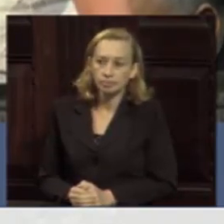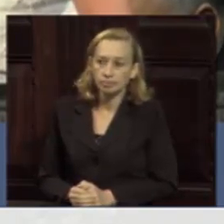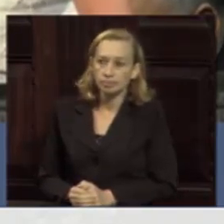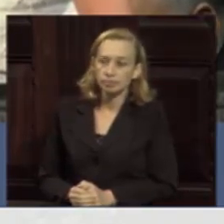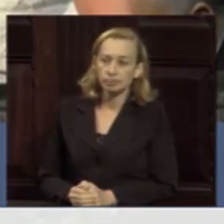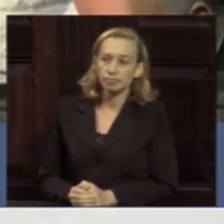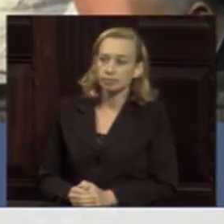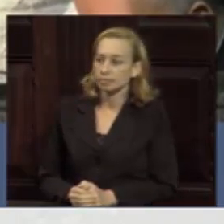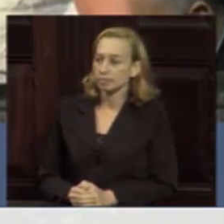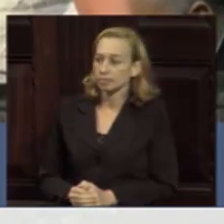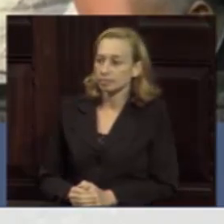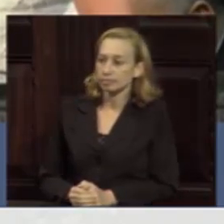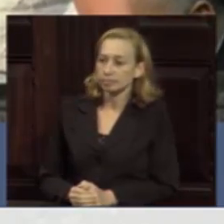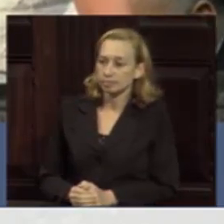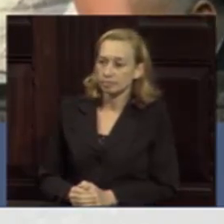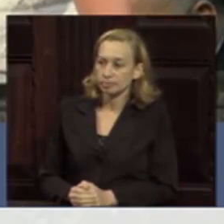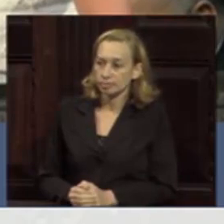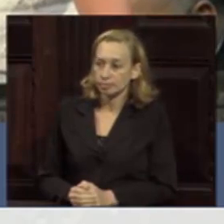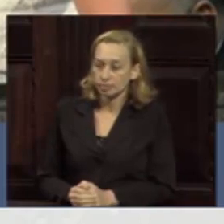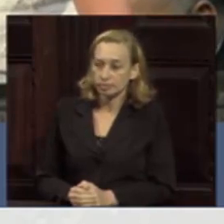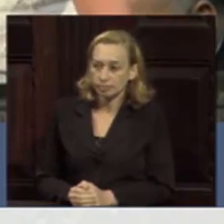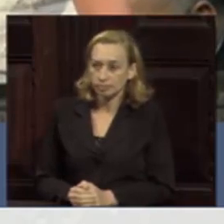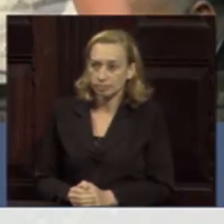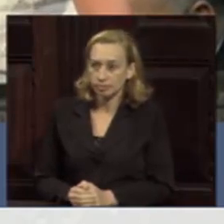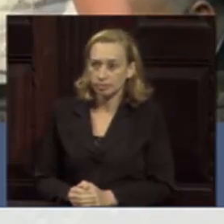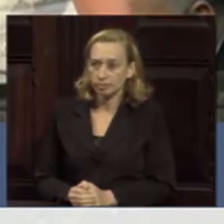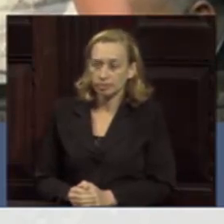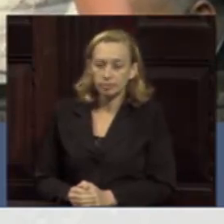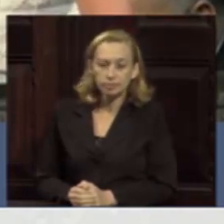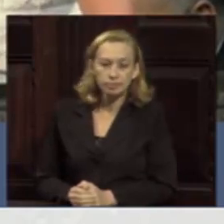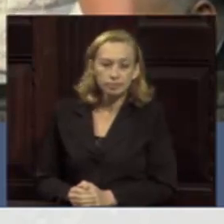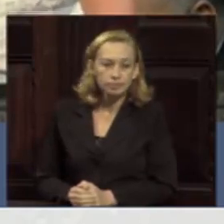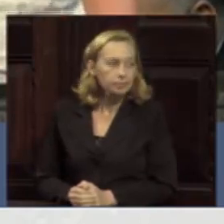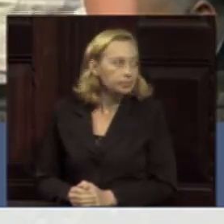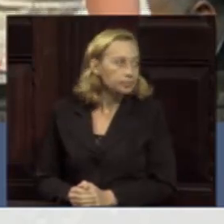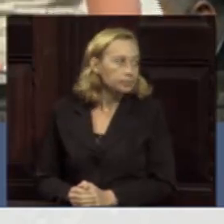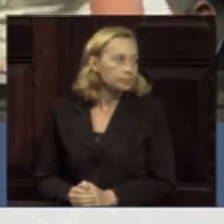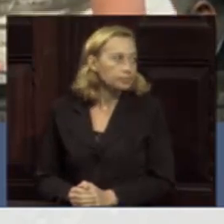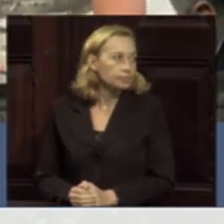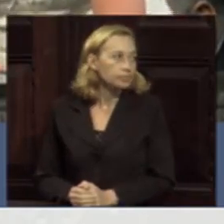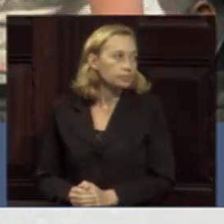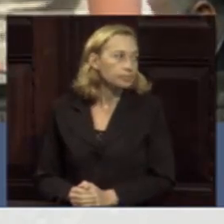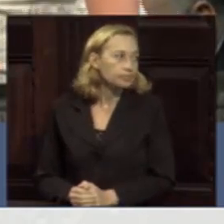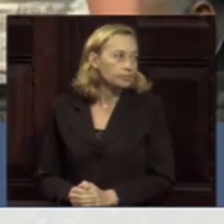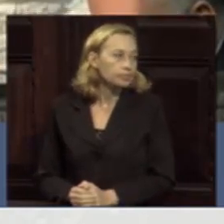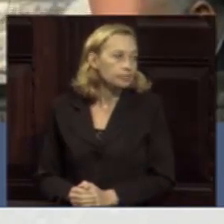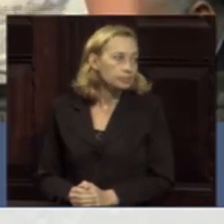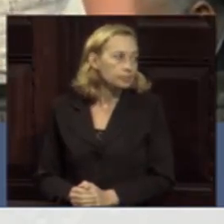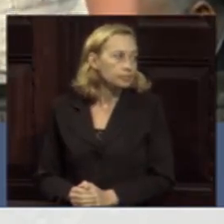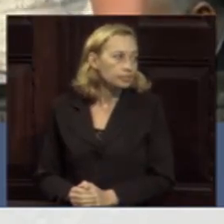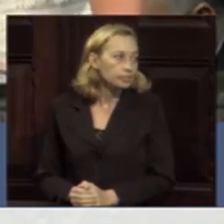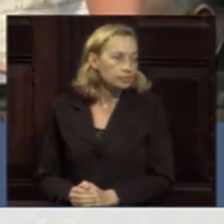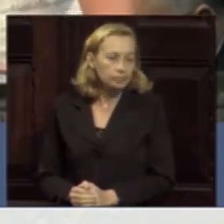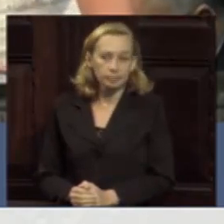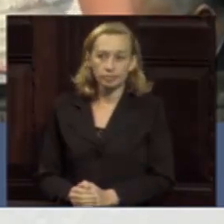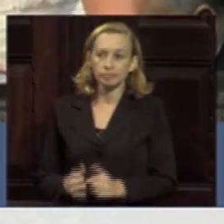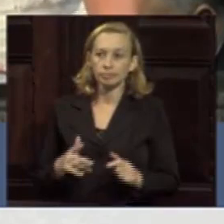Rejane é a altura de subemenda, pode dar. Não. Impedida por ser autora de subemenda.